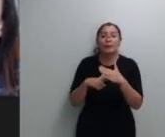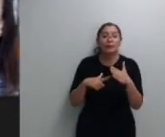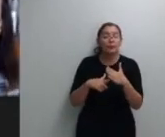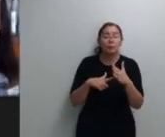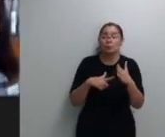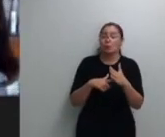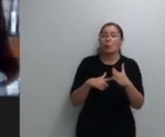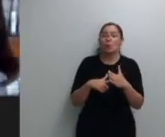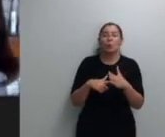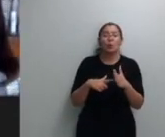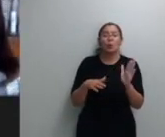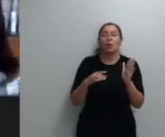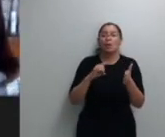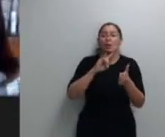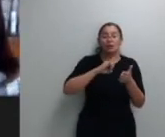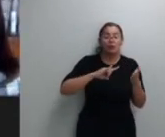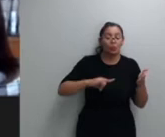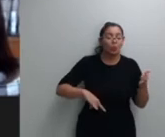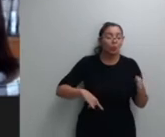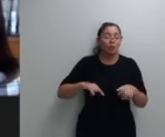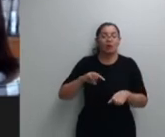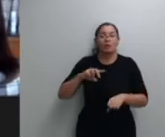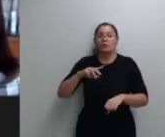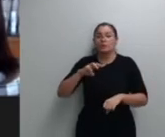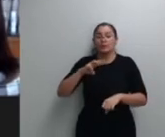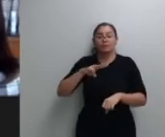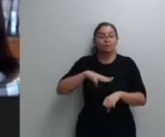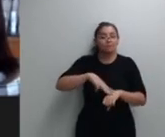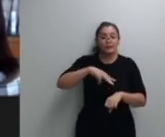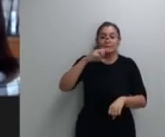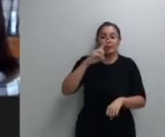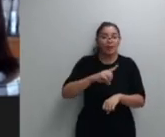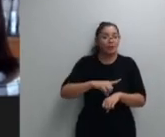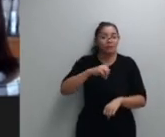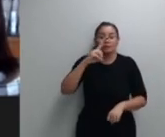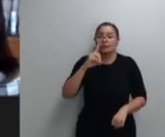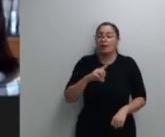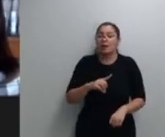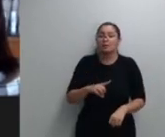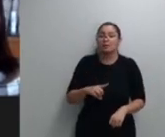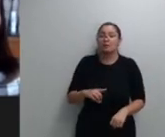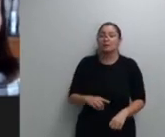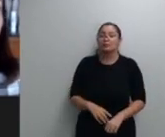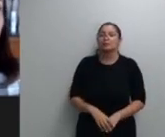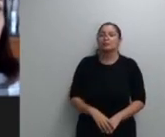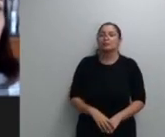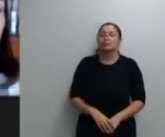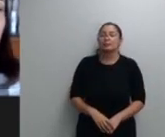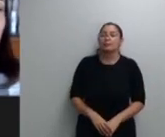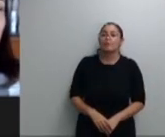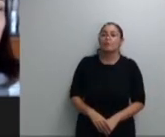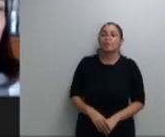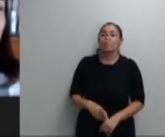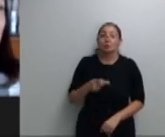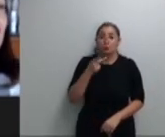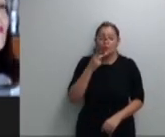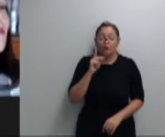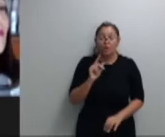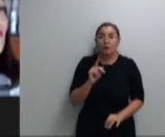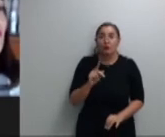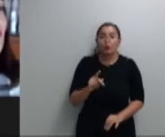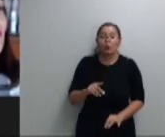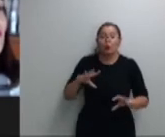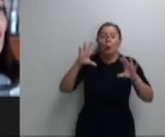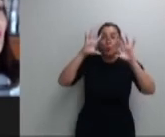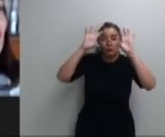por doutorado mestrado e especialização resolução de 2014 vou voltar a esse tópico mas eu já adianto que o próprio Supremo